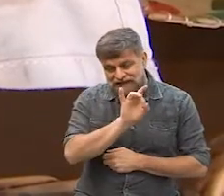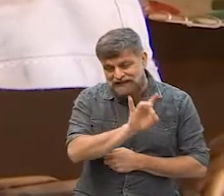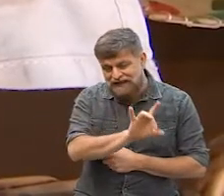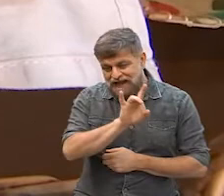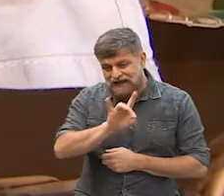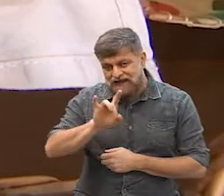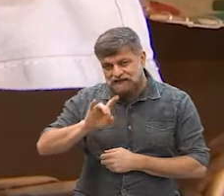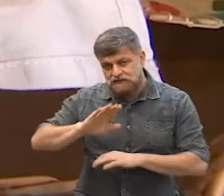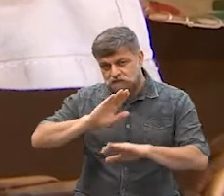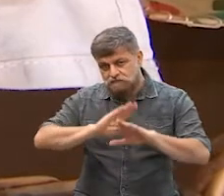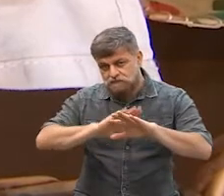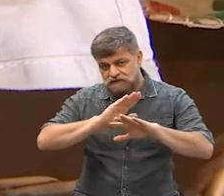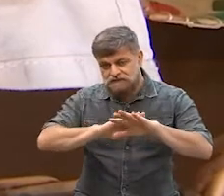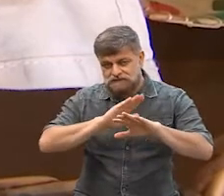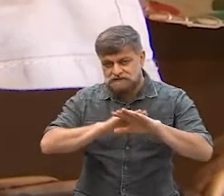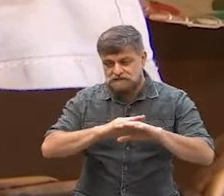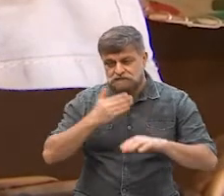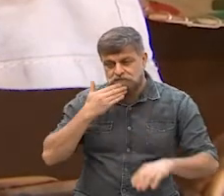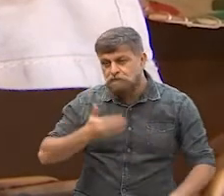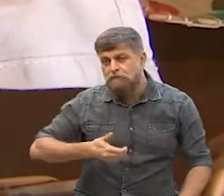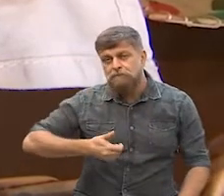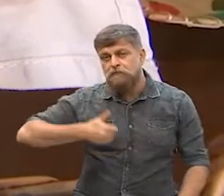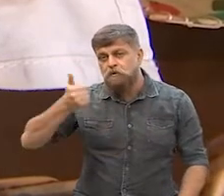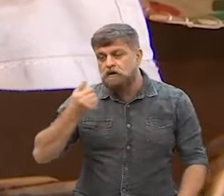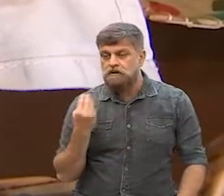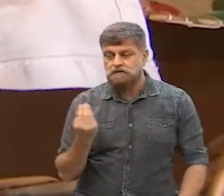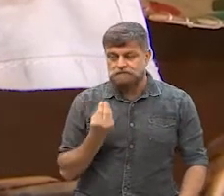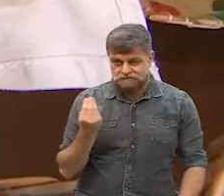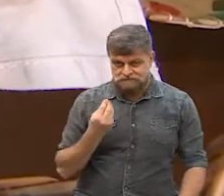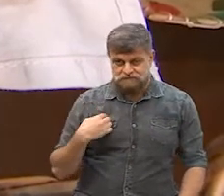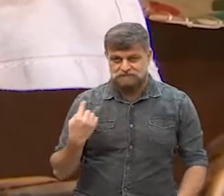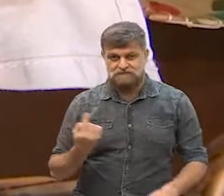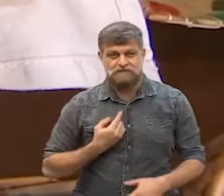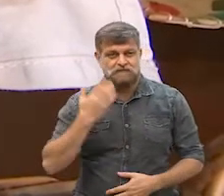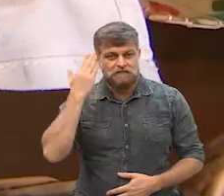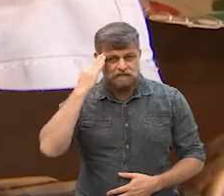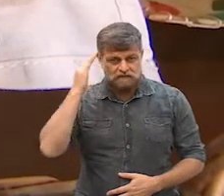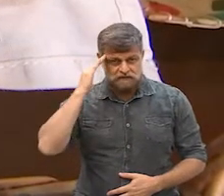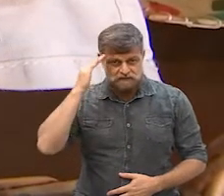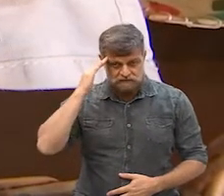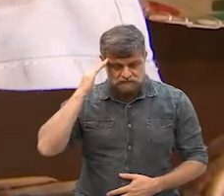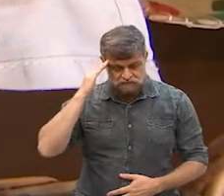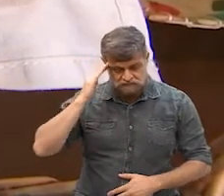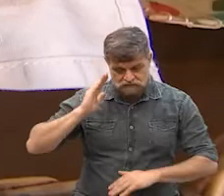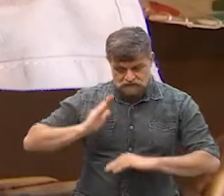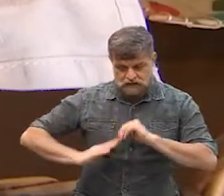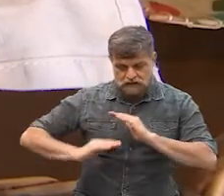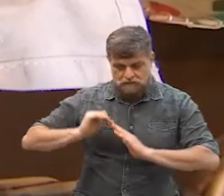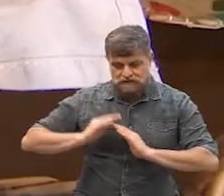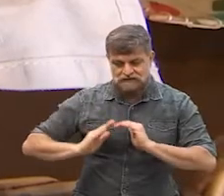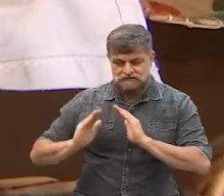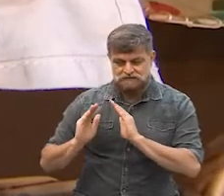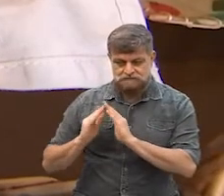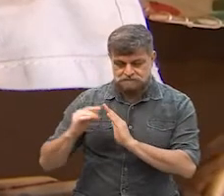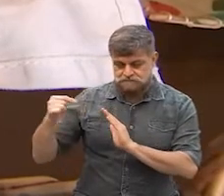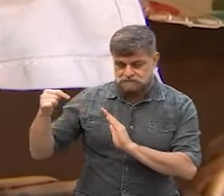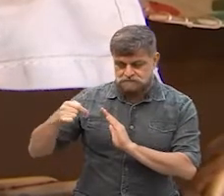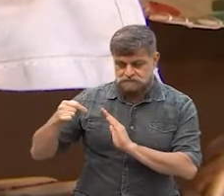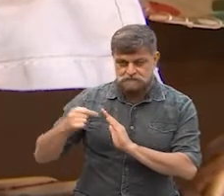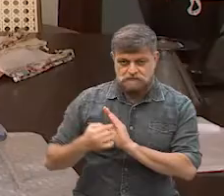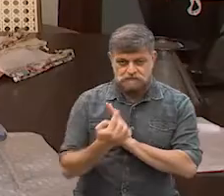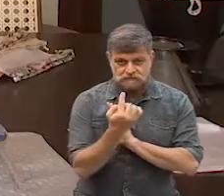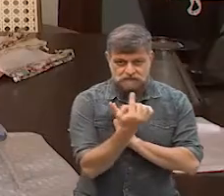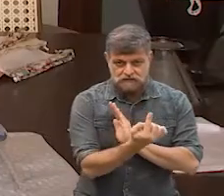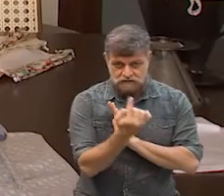fazer para melhorar. Nós entendemos que a casa, é o universo de